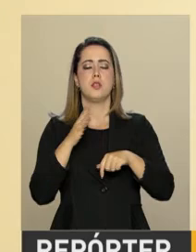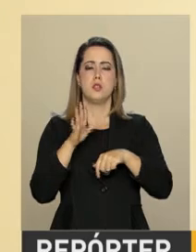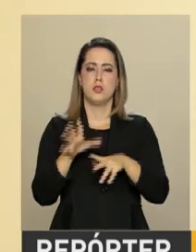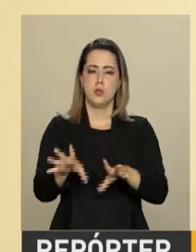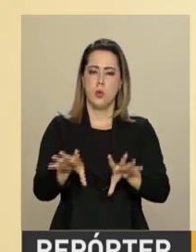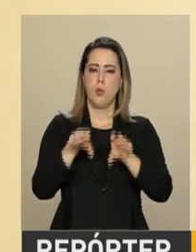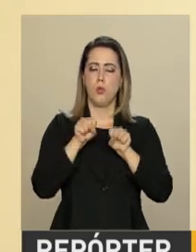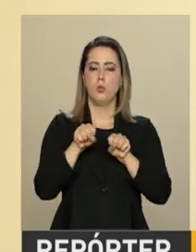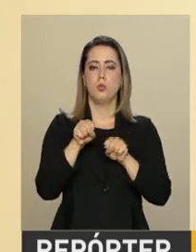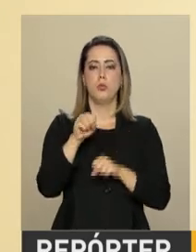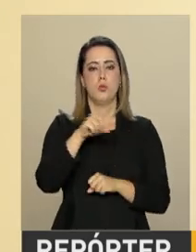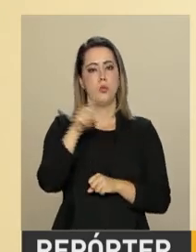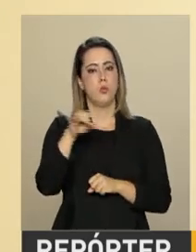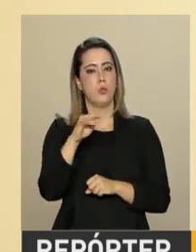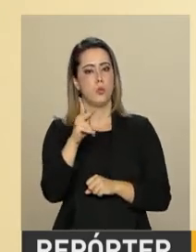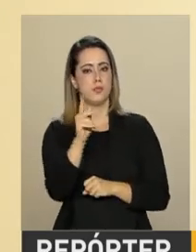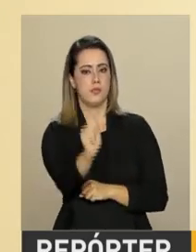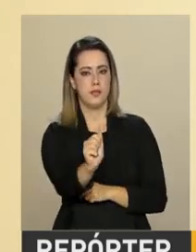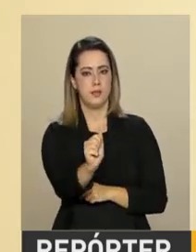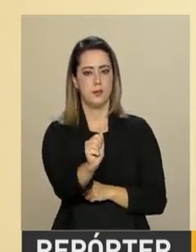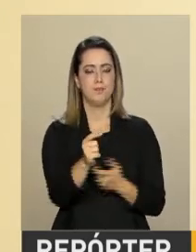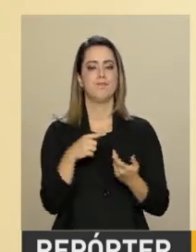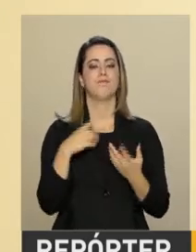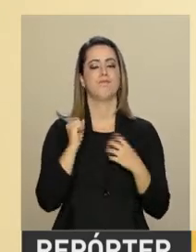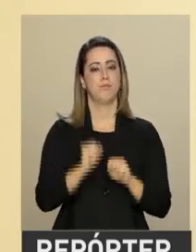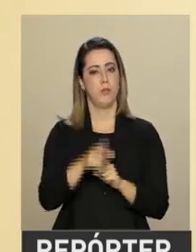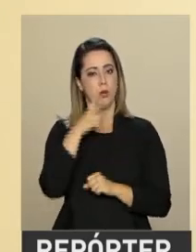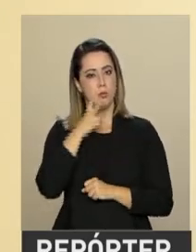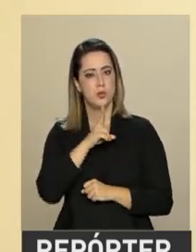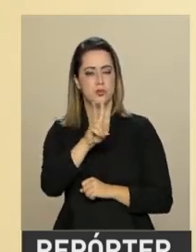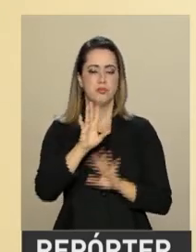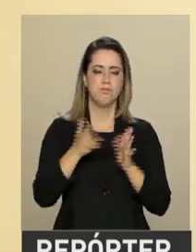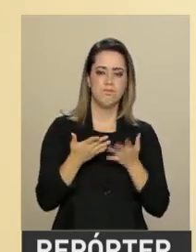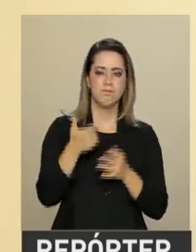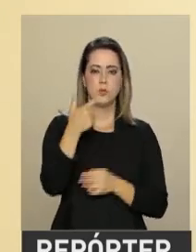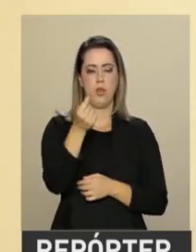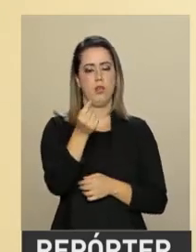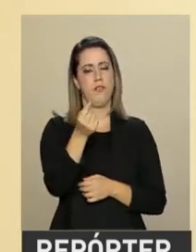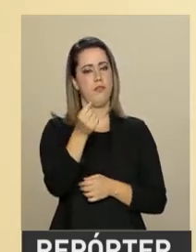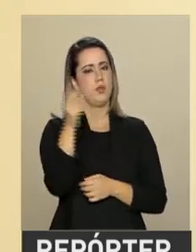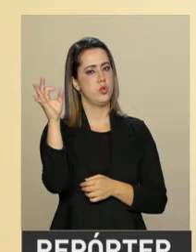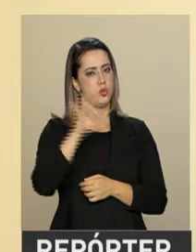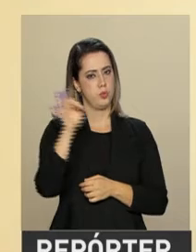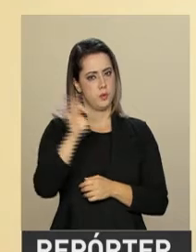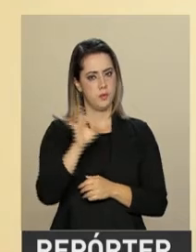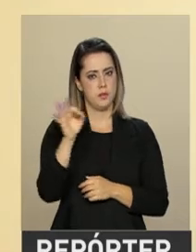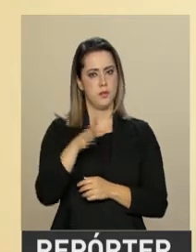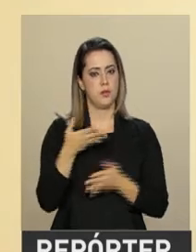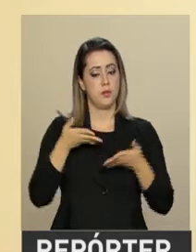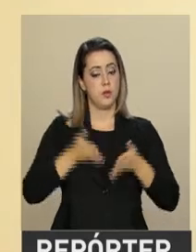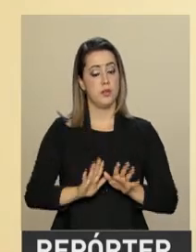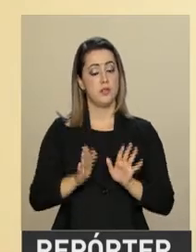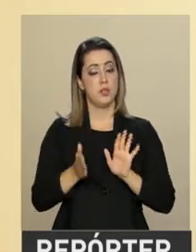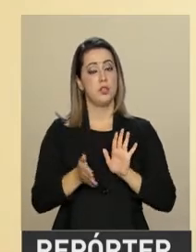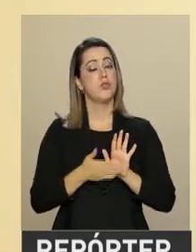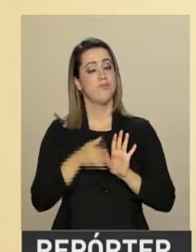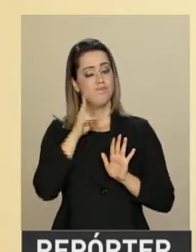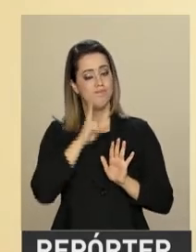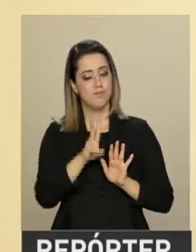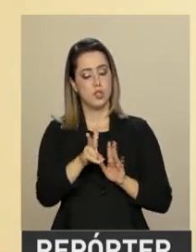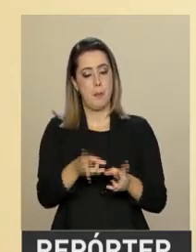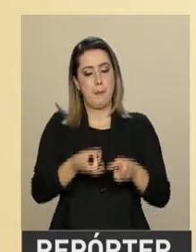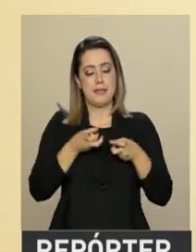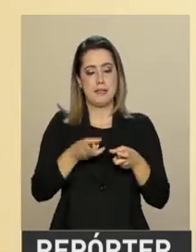vírus, do Zika vírus, a gente pode dizer que 20 a 25% ao nascimento apresentam